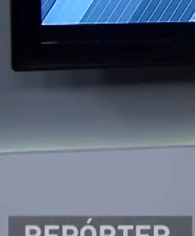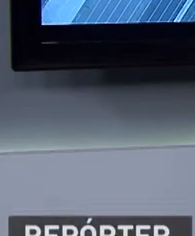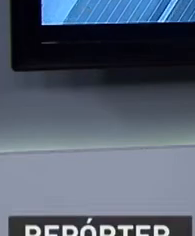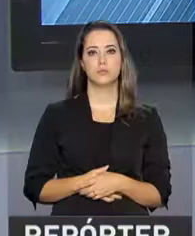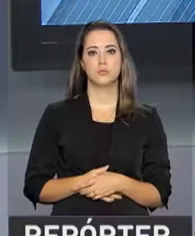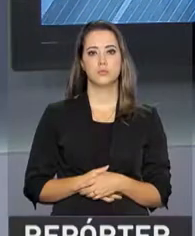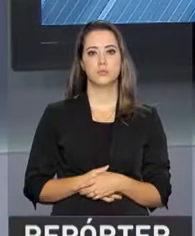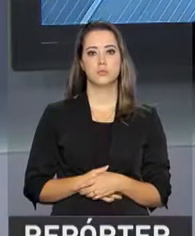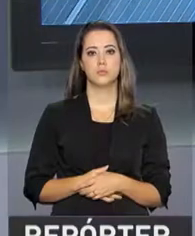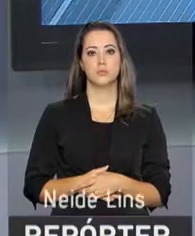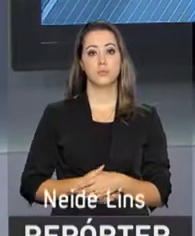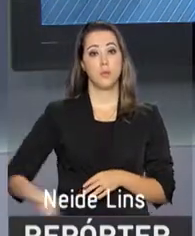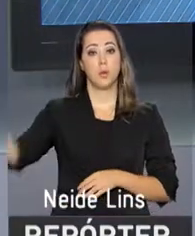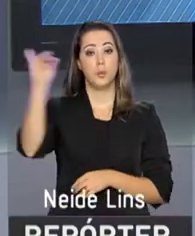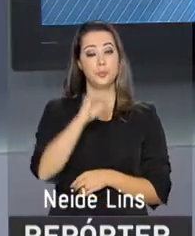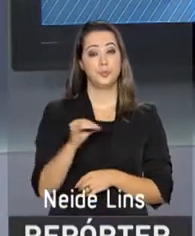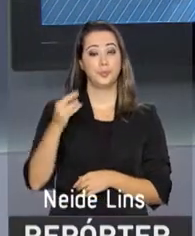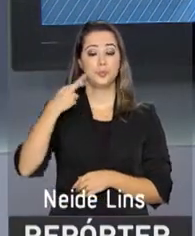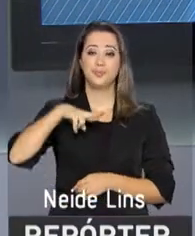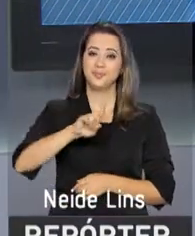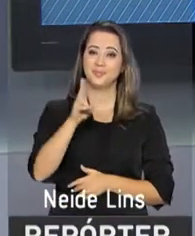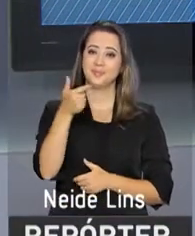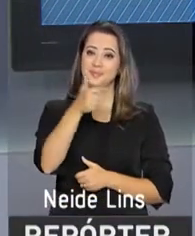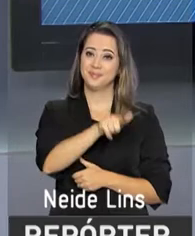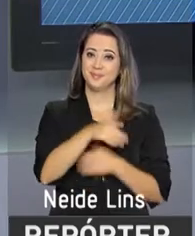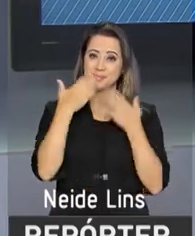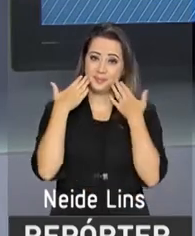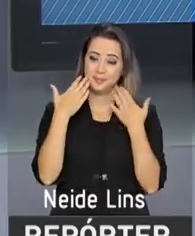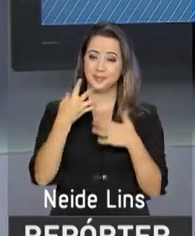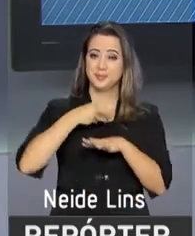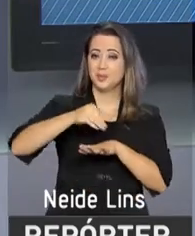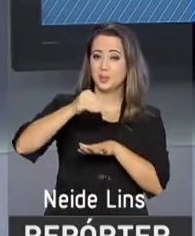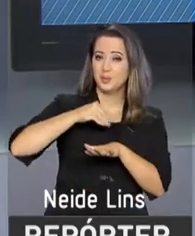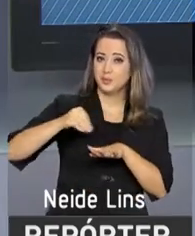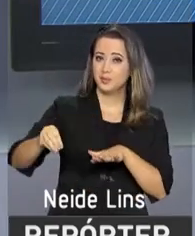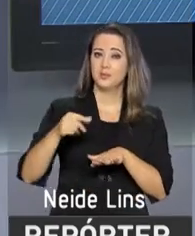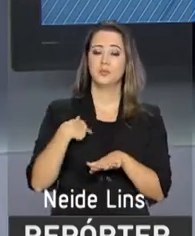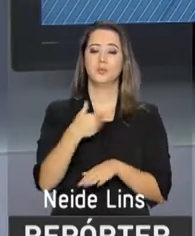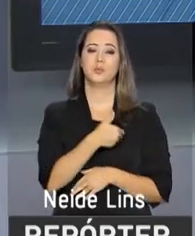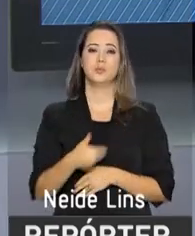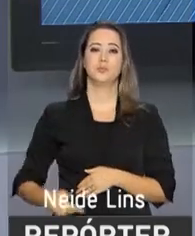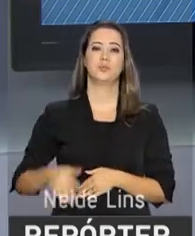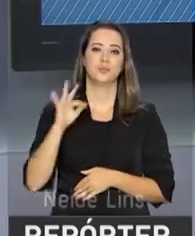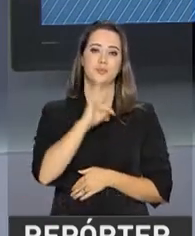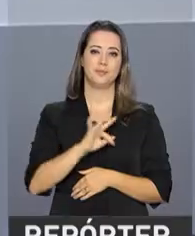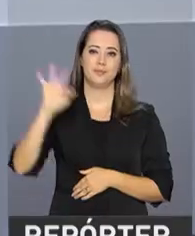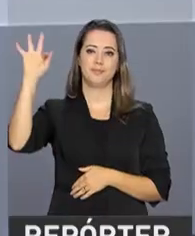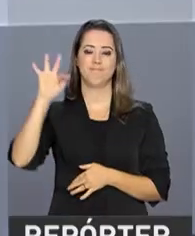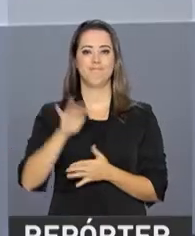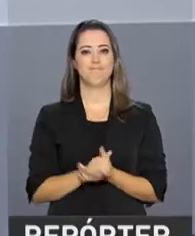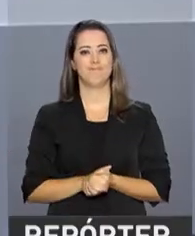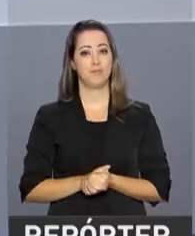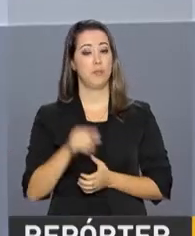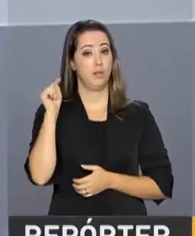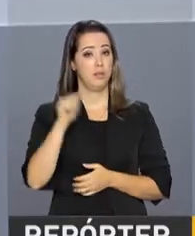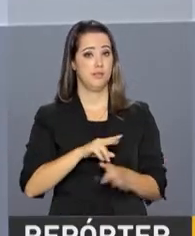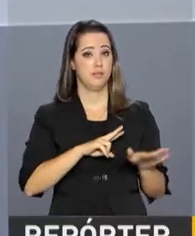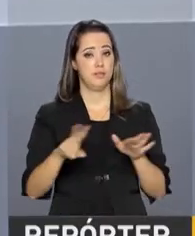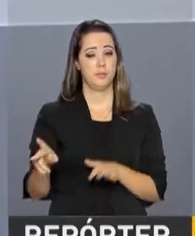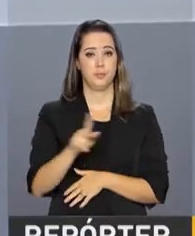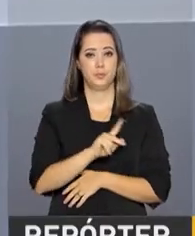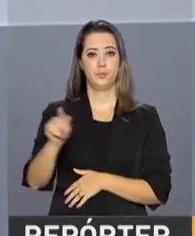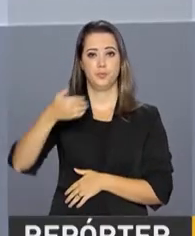olá o repórter nbr está de volta trazendo pra você as notícias do governo federal nesta semana o presidente